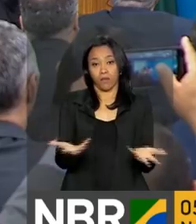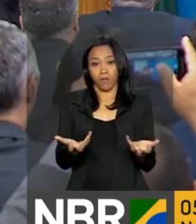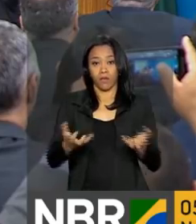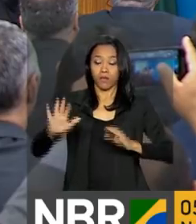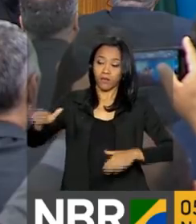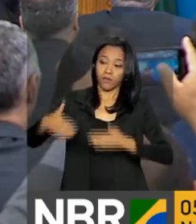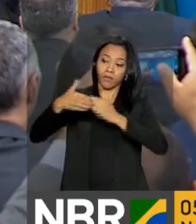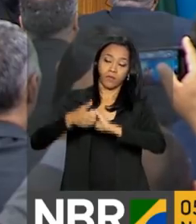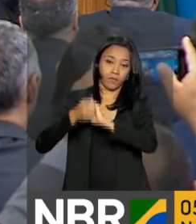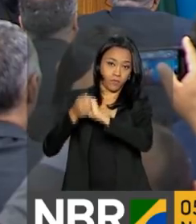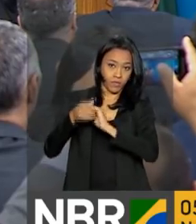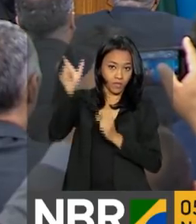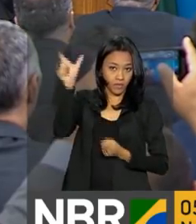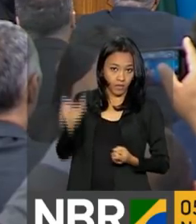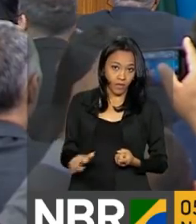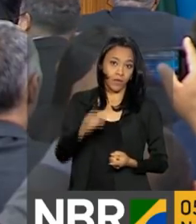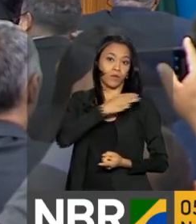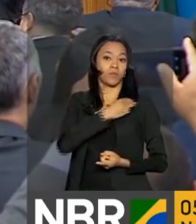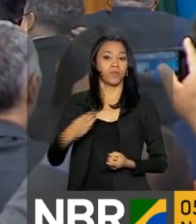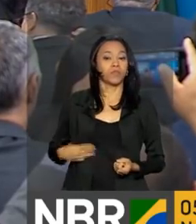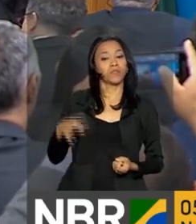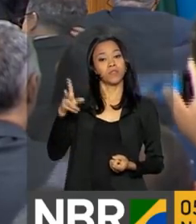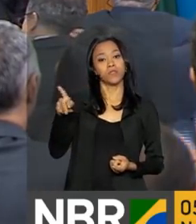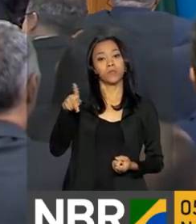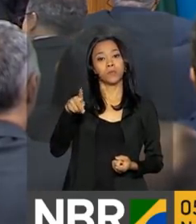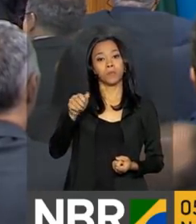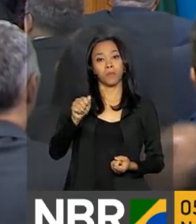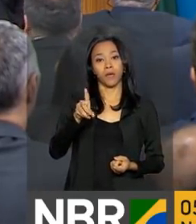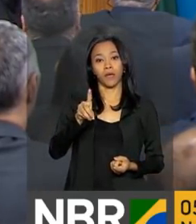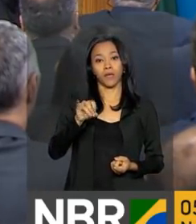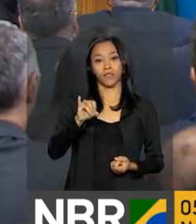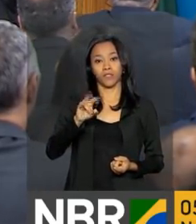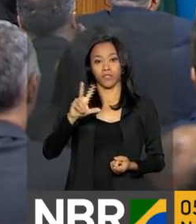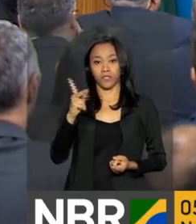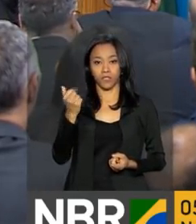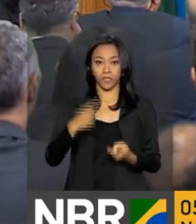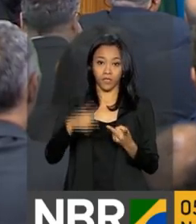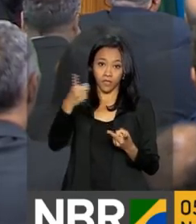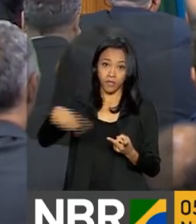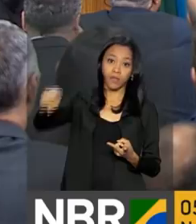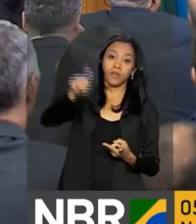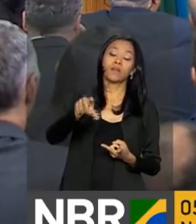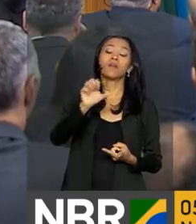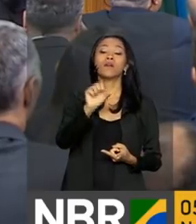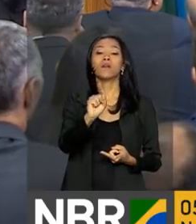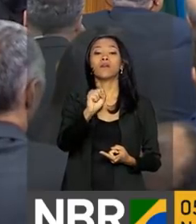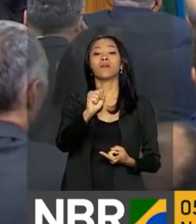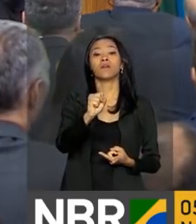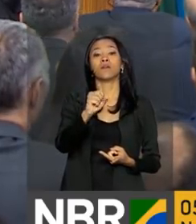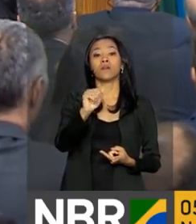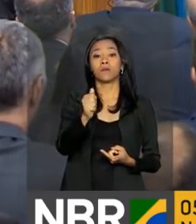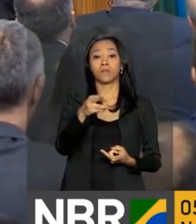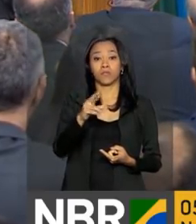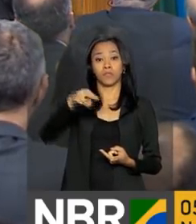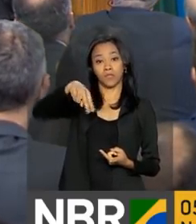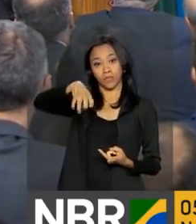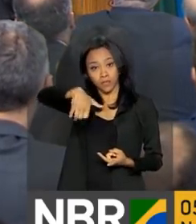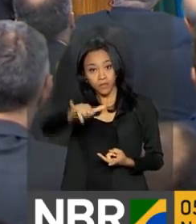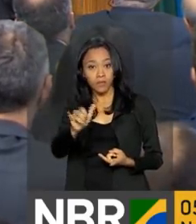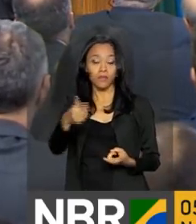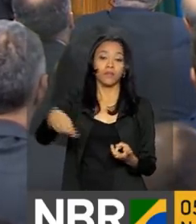padilha o presidente dessa lei o torquato jardim marco jorge de oliveira